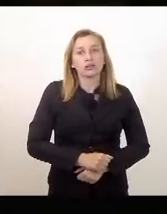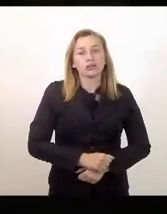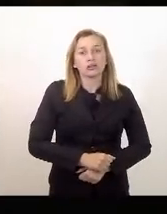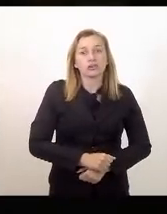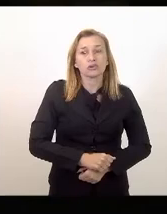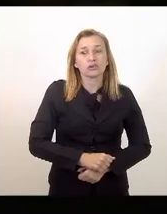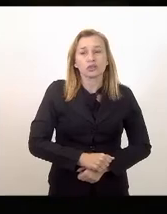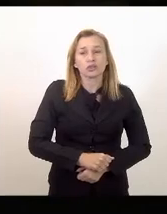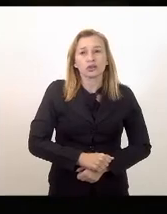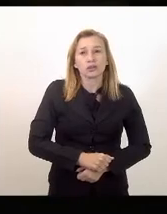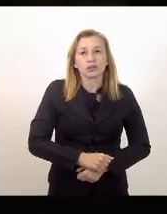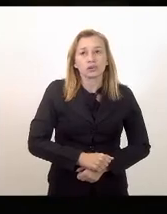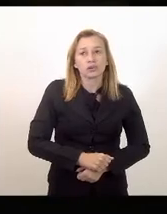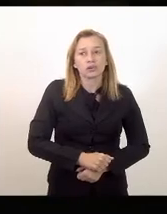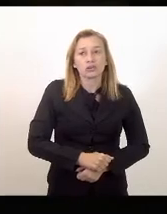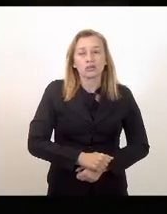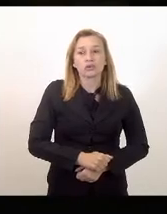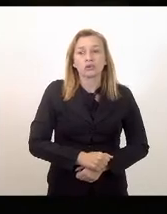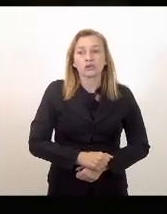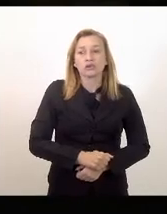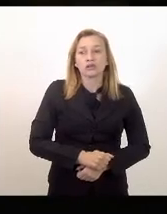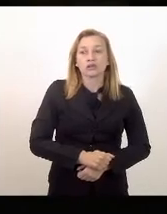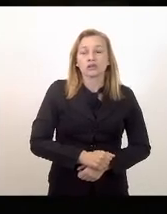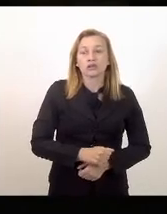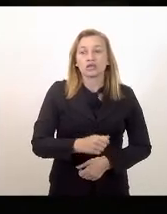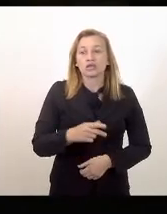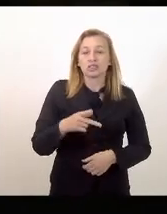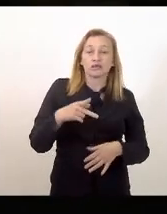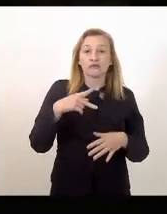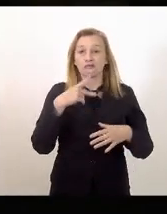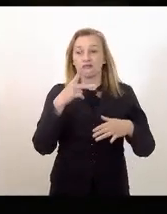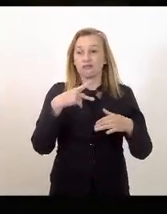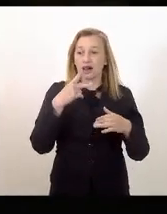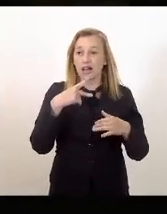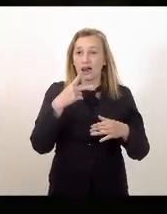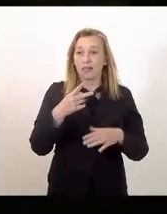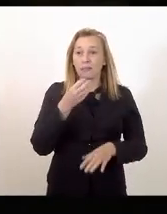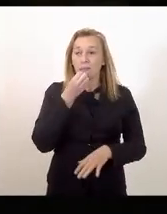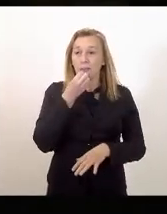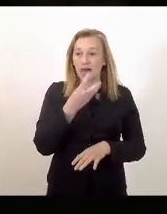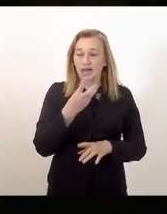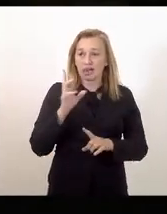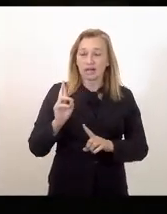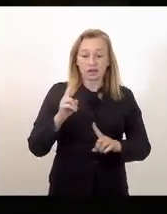quando se faz a apologia da cloroquina,